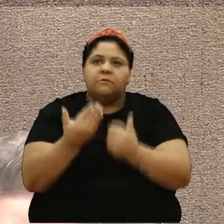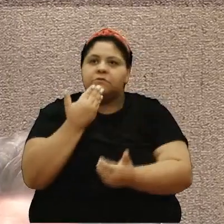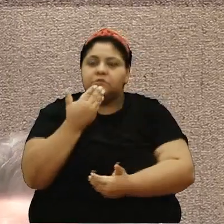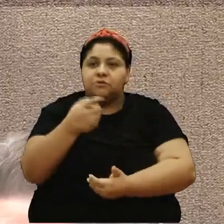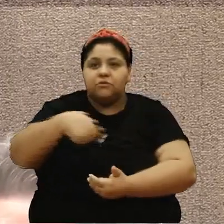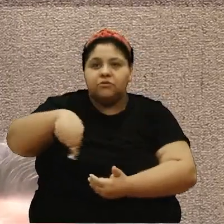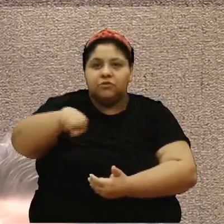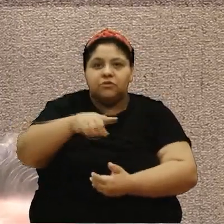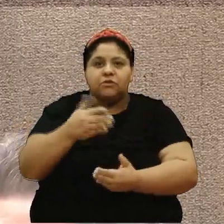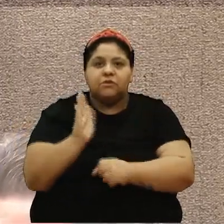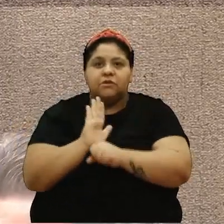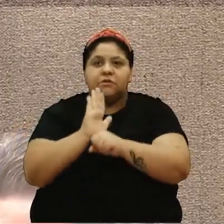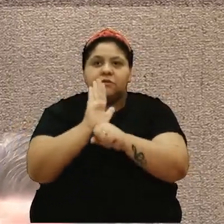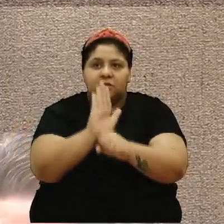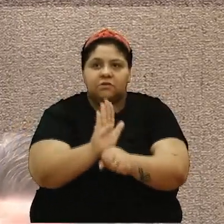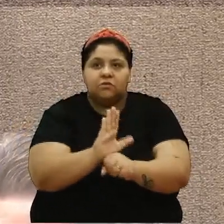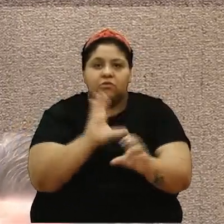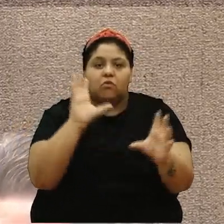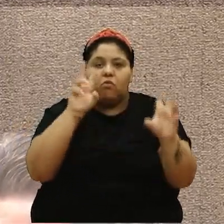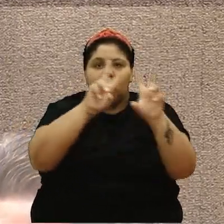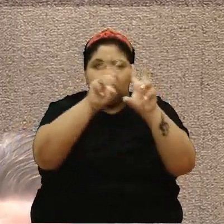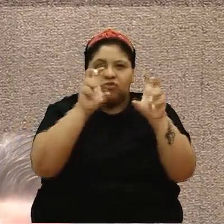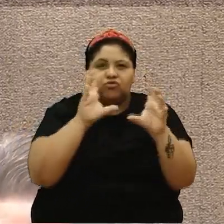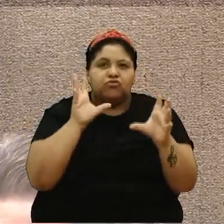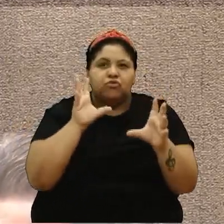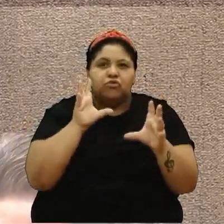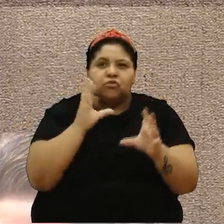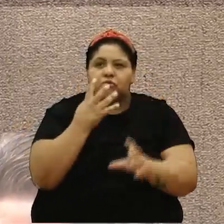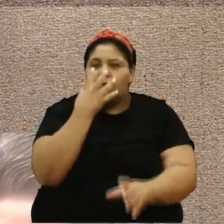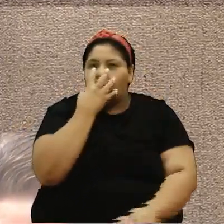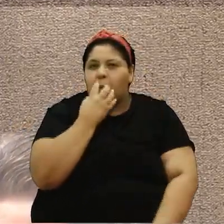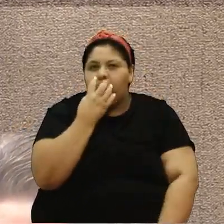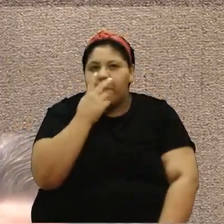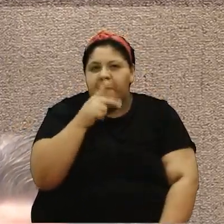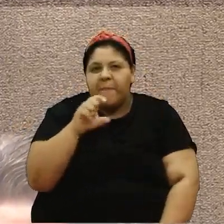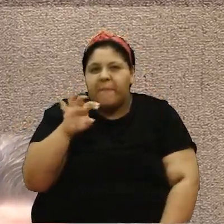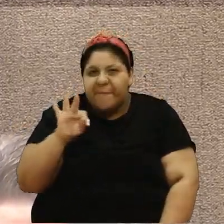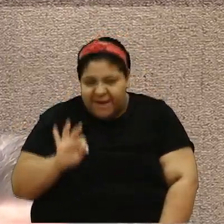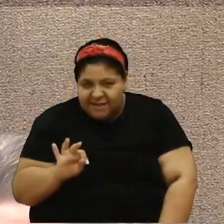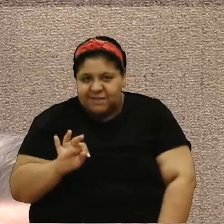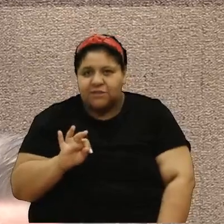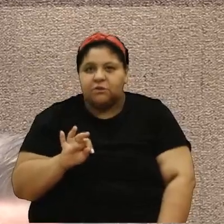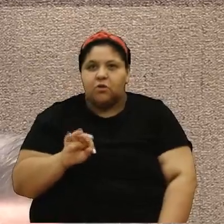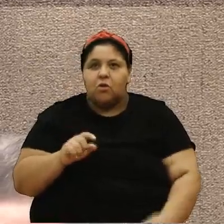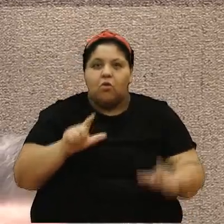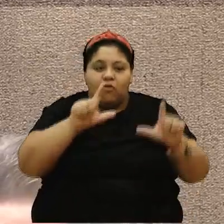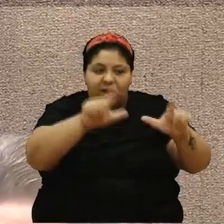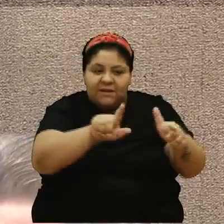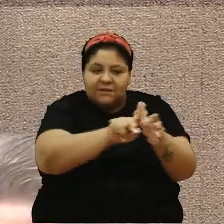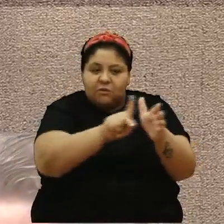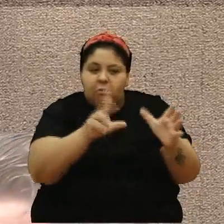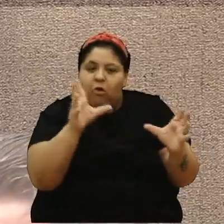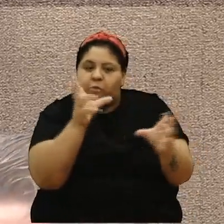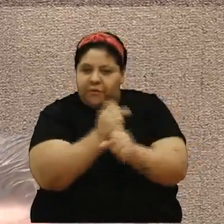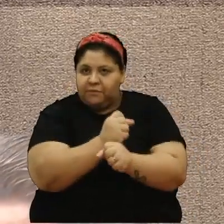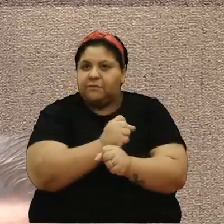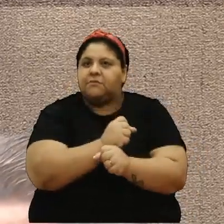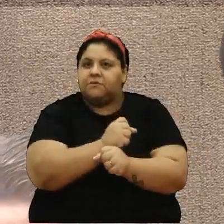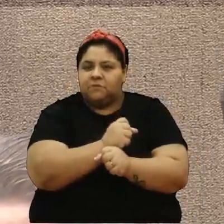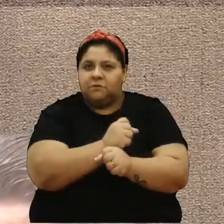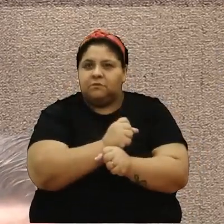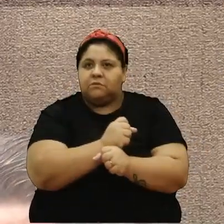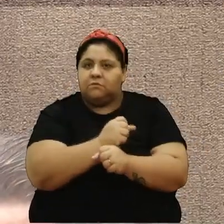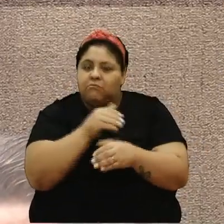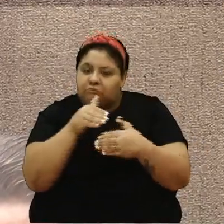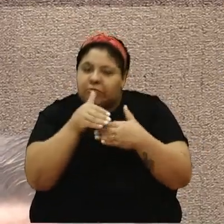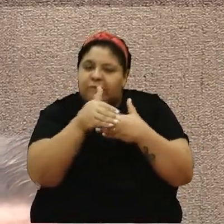nós contemplássemos a causa PET, fazendo ali um comedouro, bebedouro para os animaizinhos e tal, num espaço de um deck, uma espécie de deck que avançasse